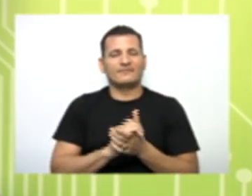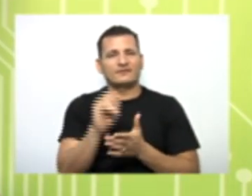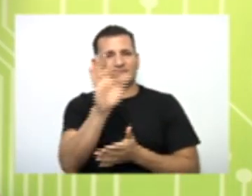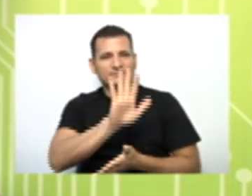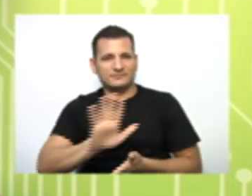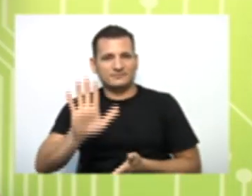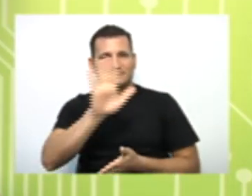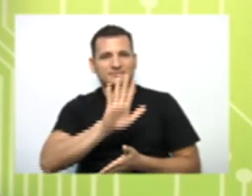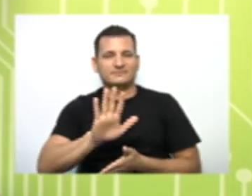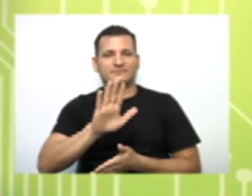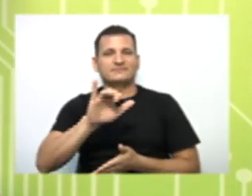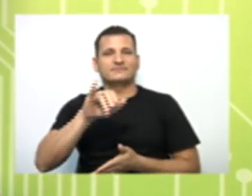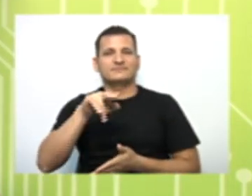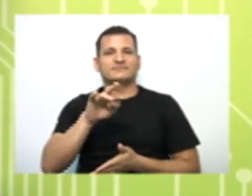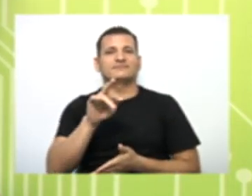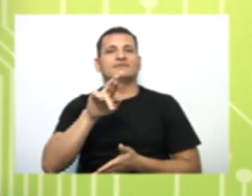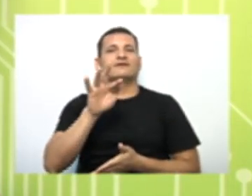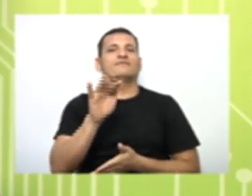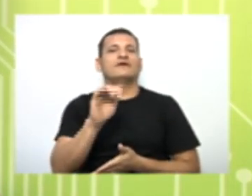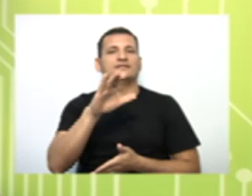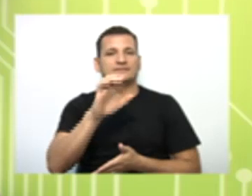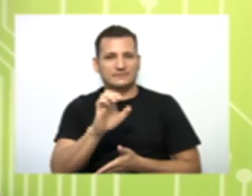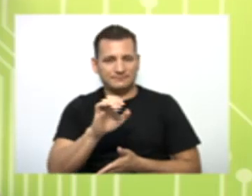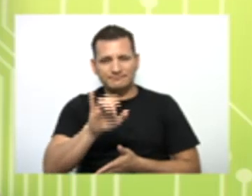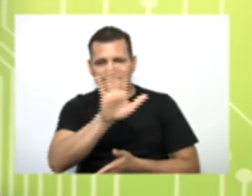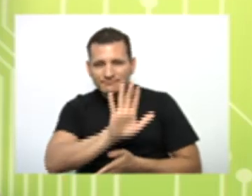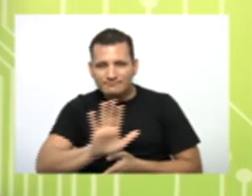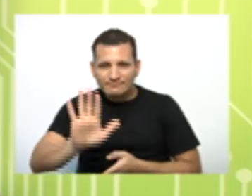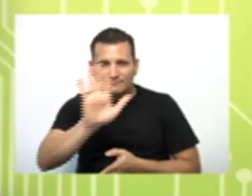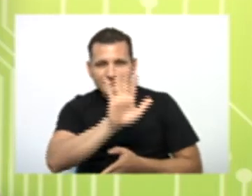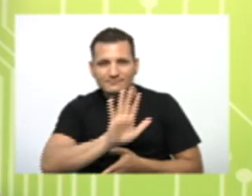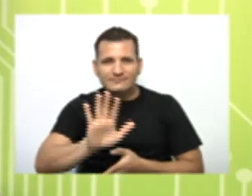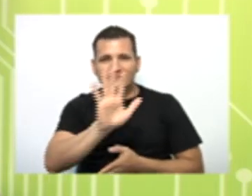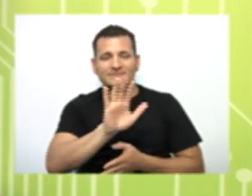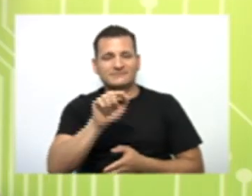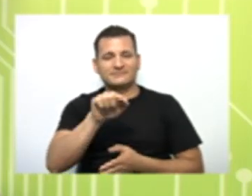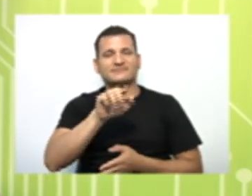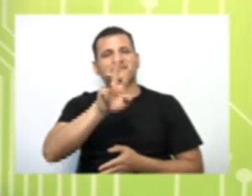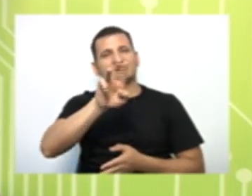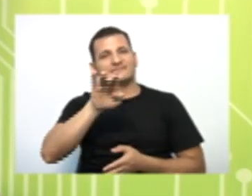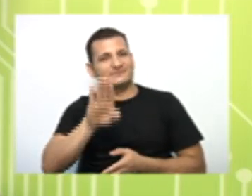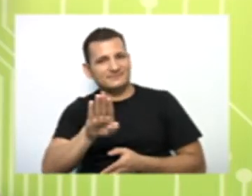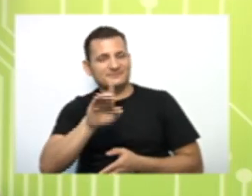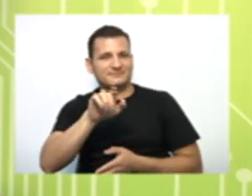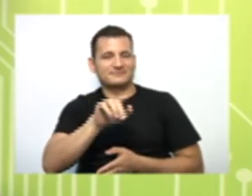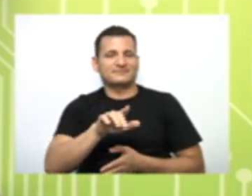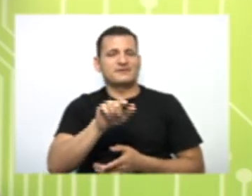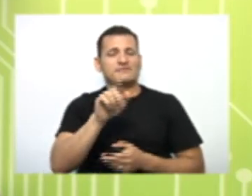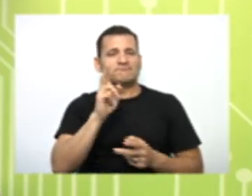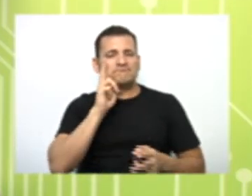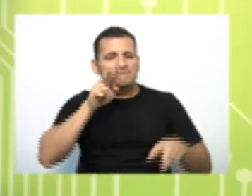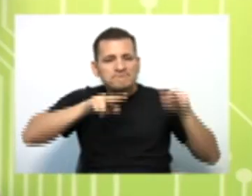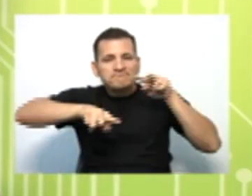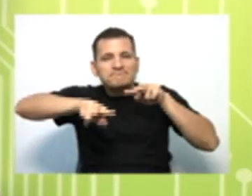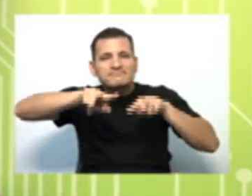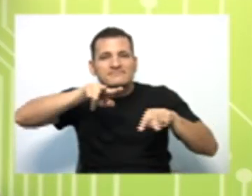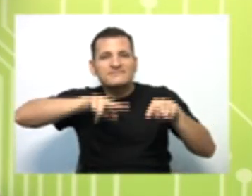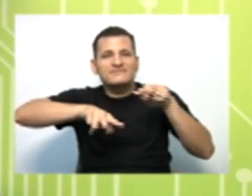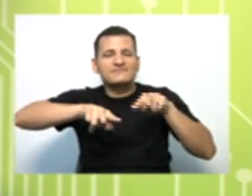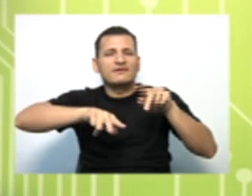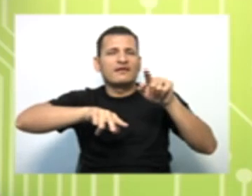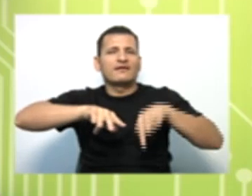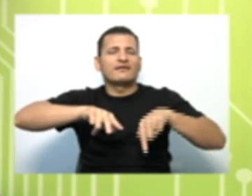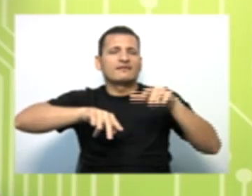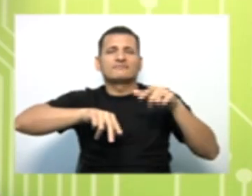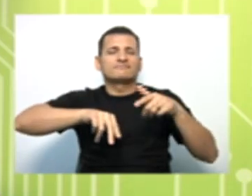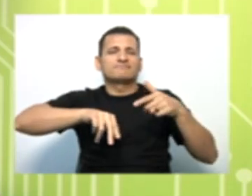interface web. O que é interface? Então, é aquela parte justamente a visível, é onde o cliente